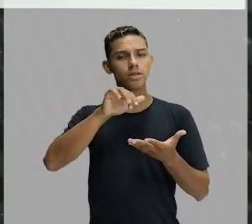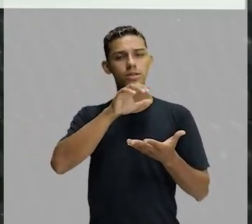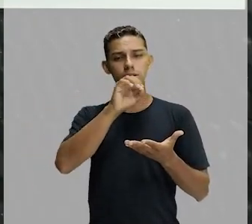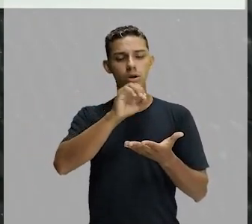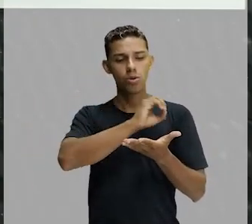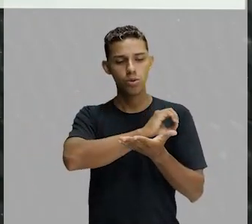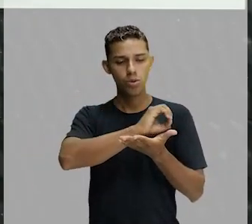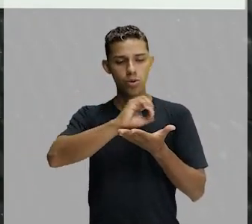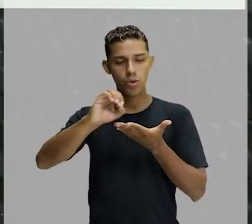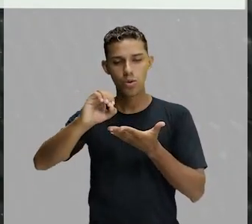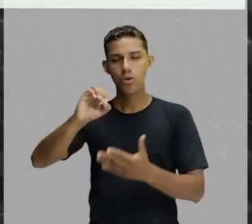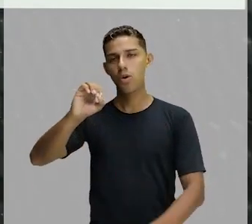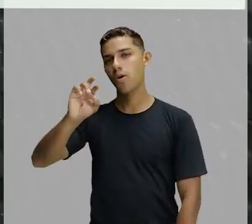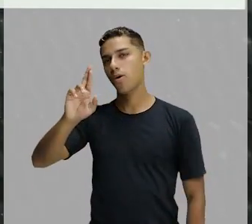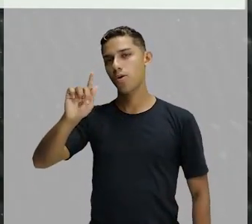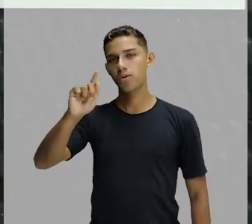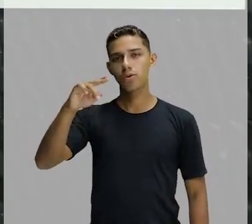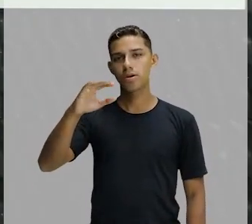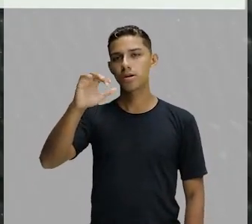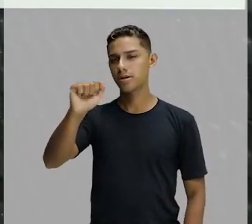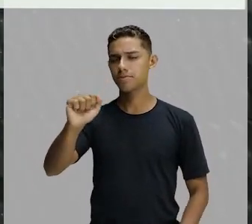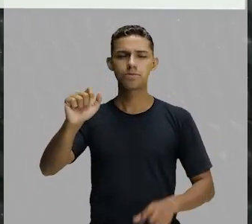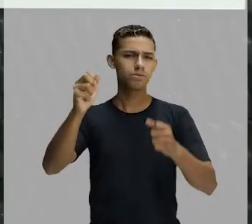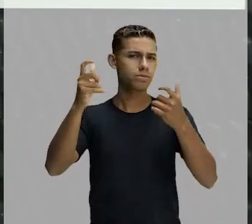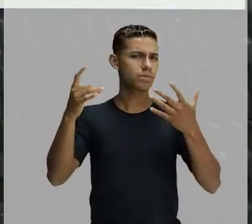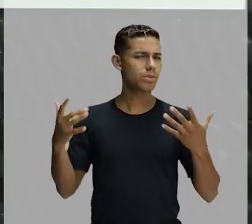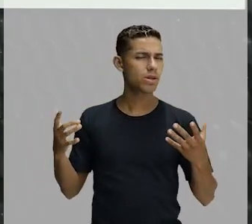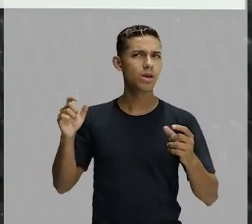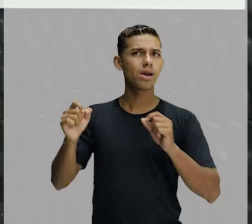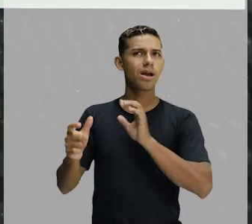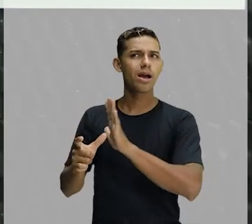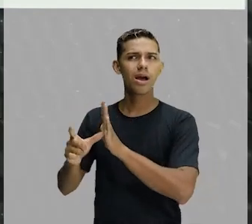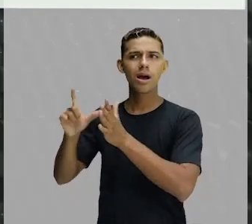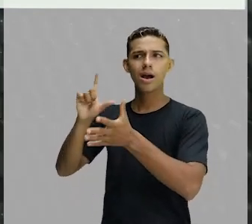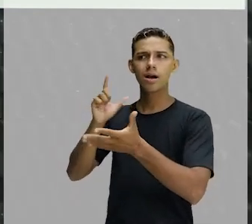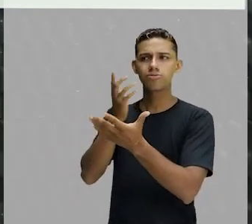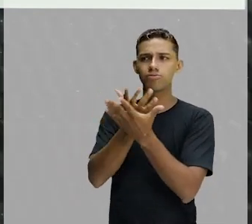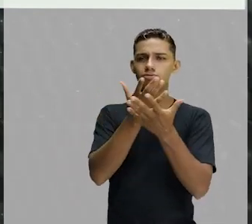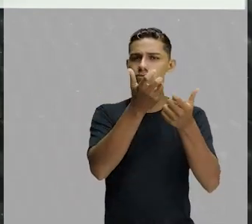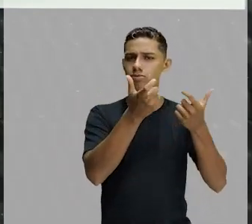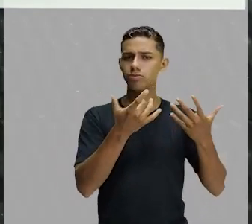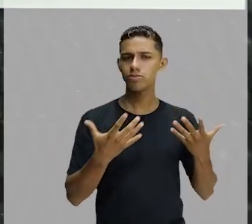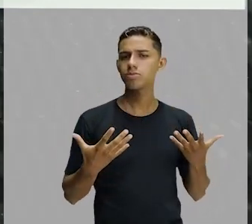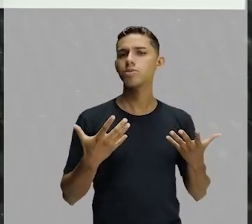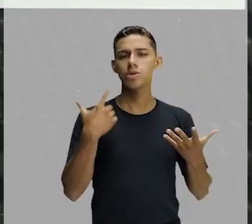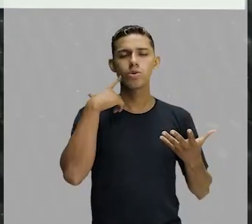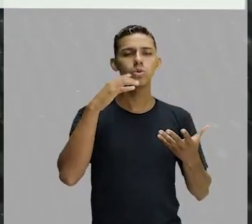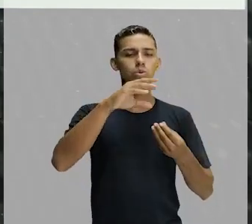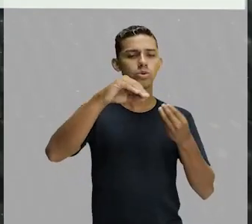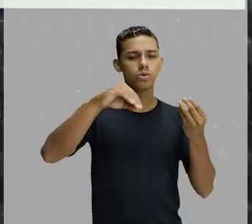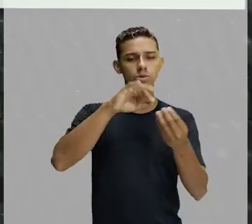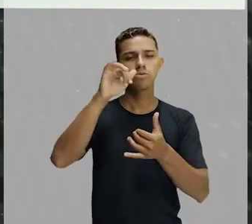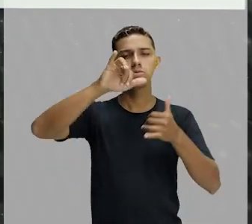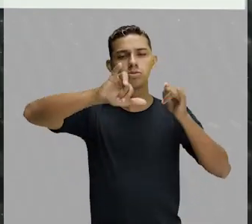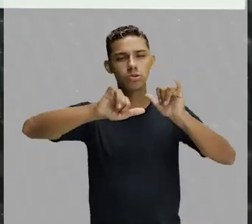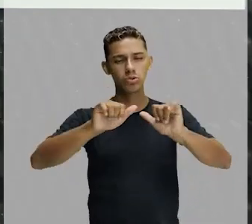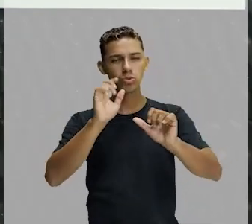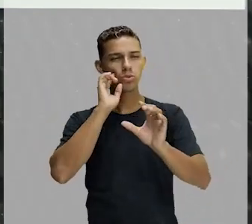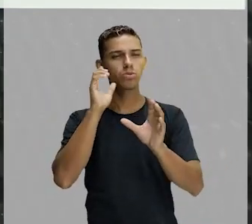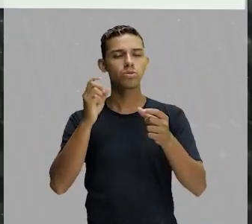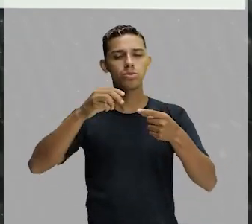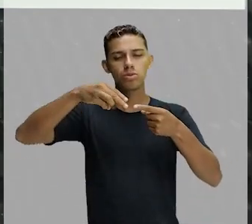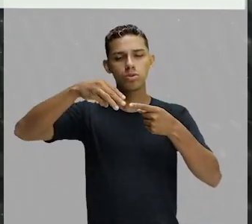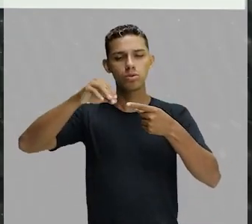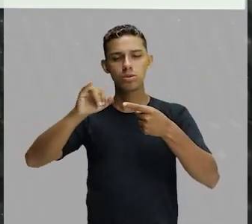aula onde eu expliquei o que era nutrição inorgânica, que era justamente a absorção dos sais minerais, onde nós estudamos os micronutrientes